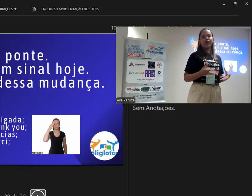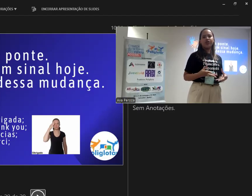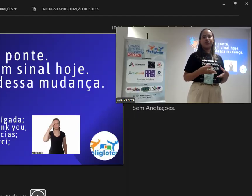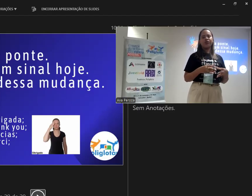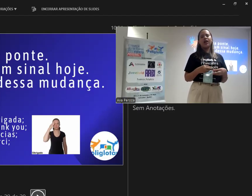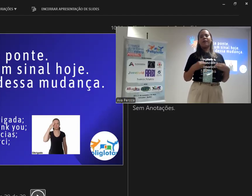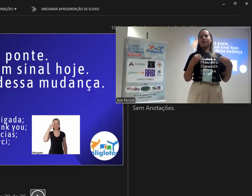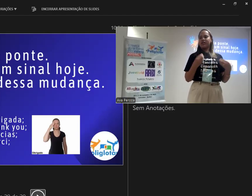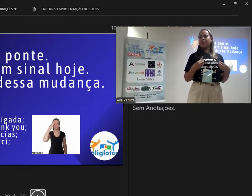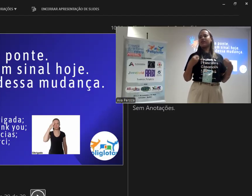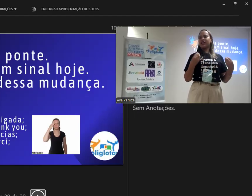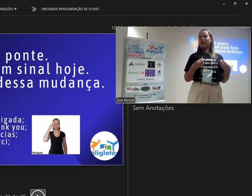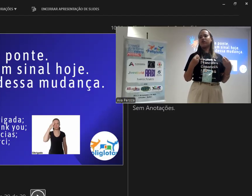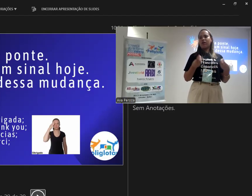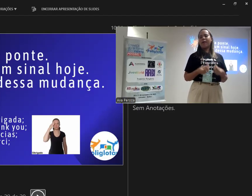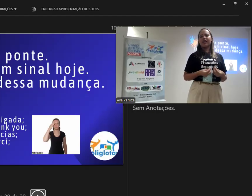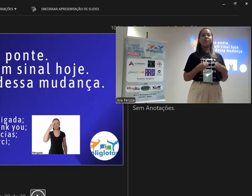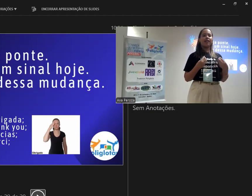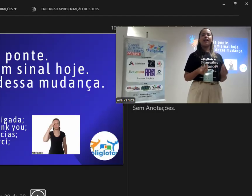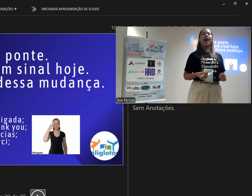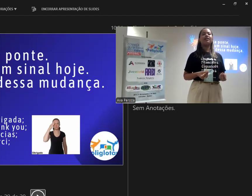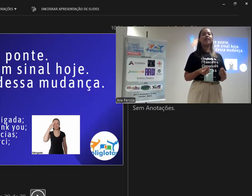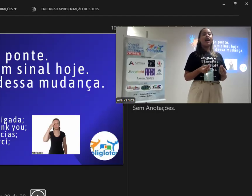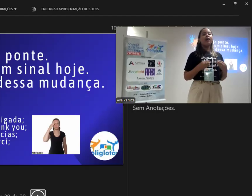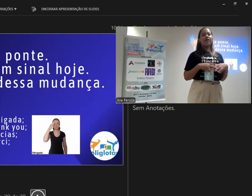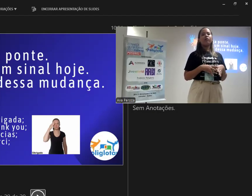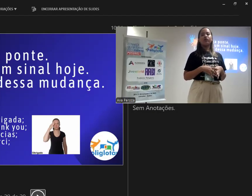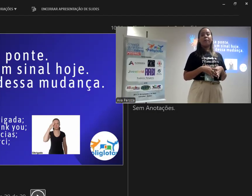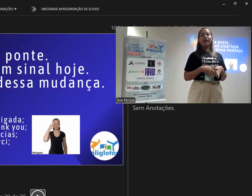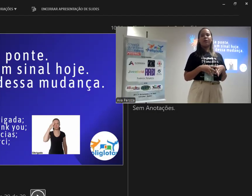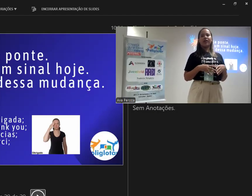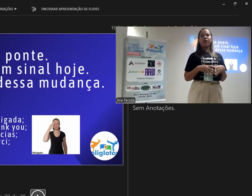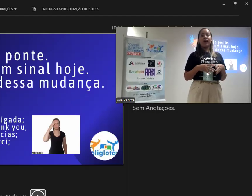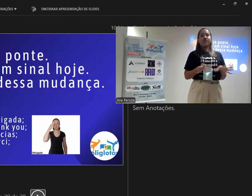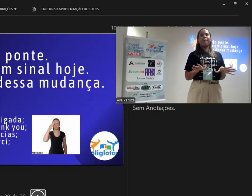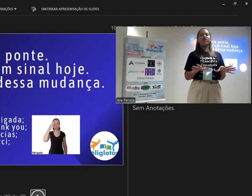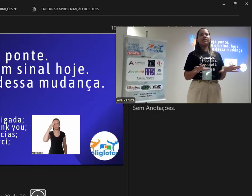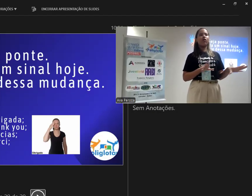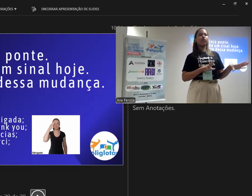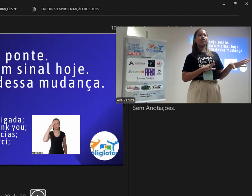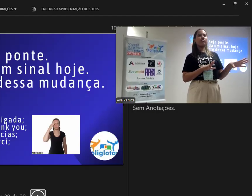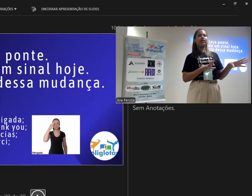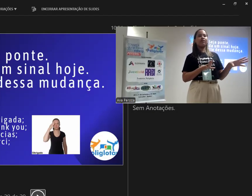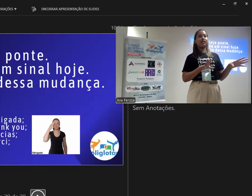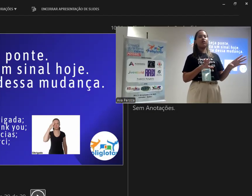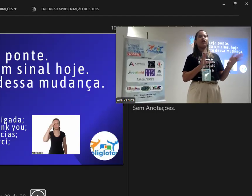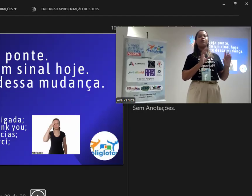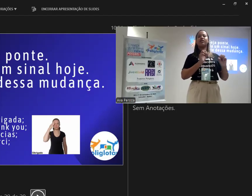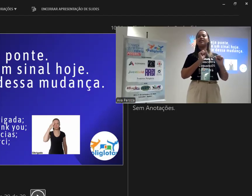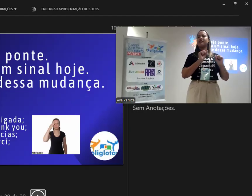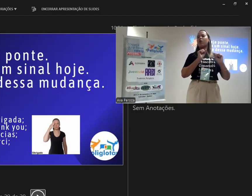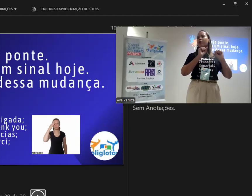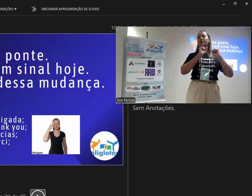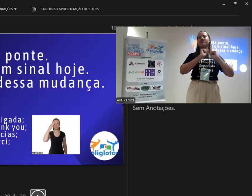de vídeo, para que você possa ali ter toda uma base, materiais, e vale muito a pena, porque de repente você encontra o surdo e aí você, não, eu lembro